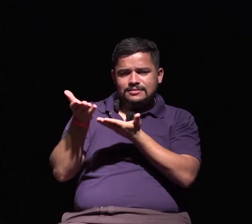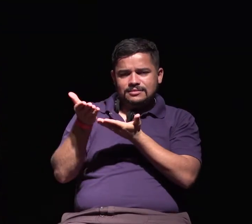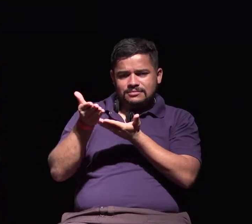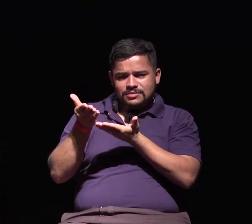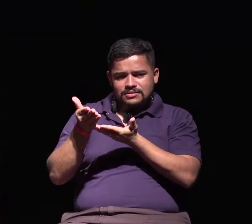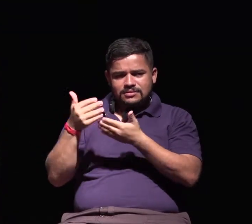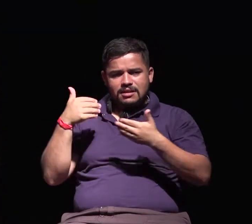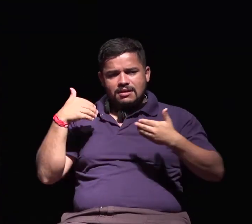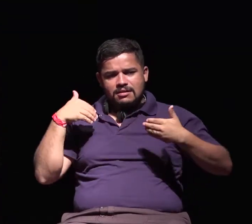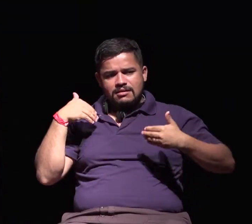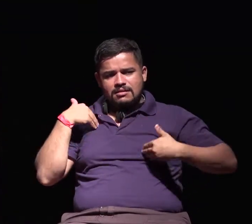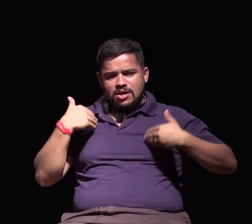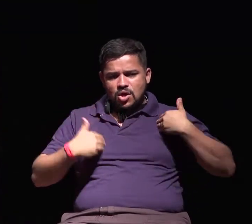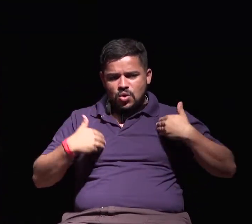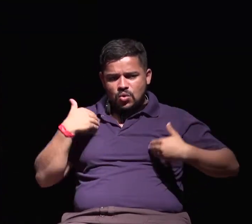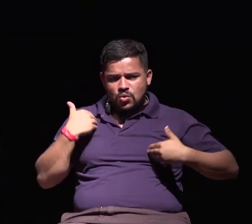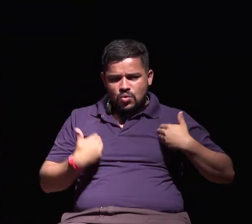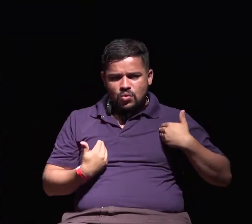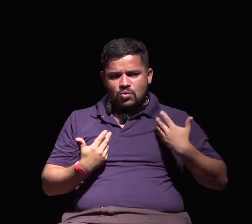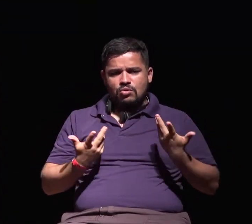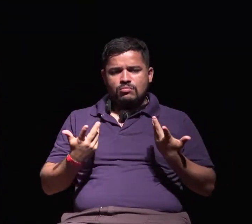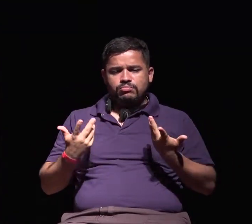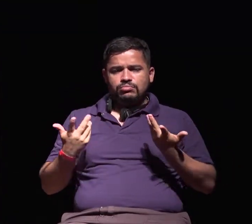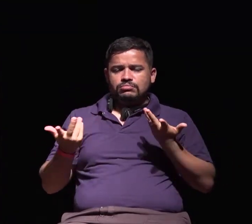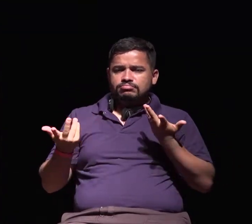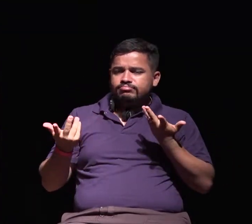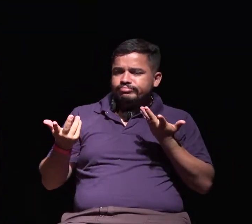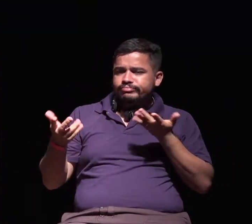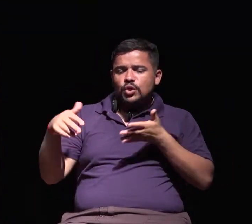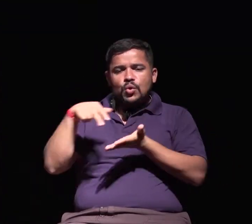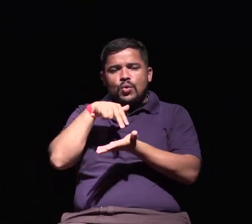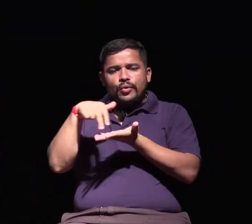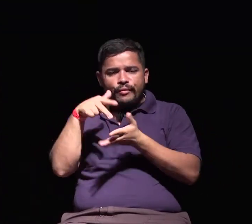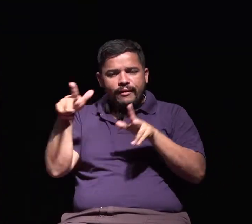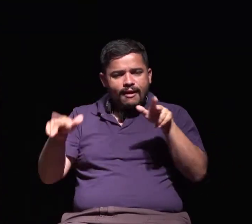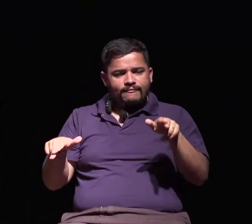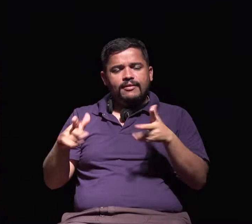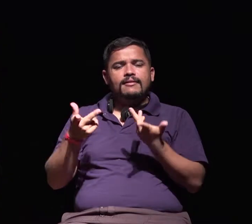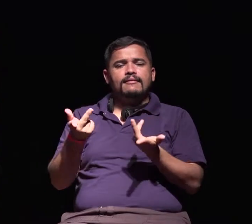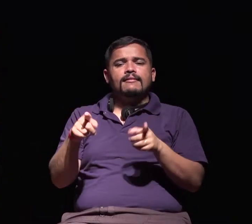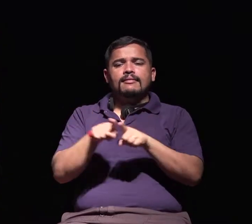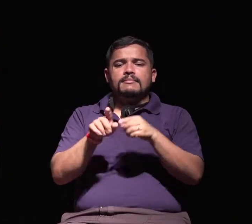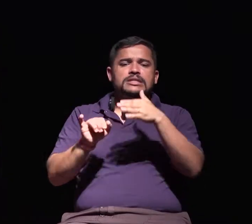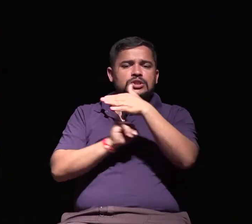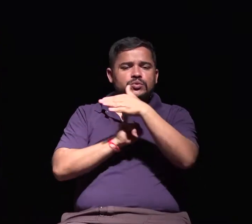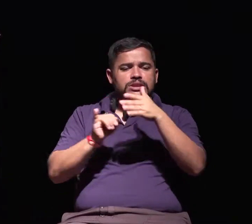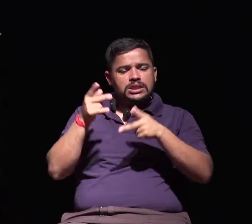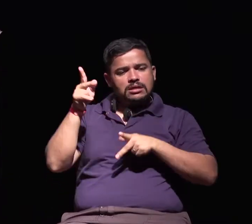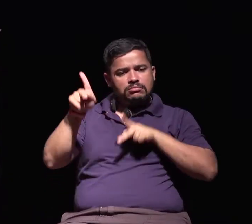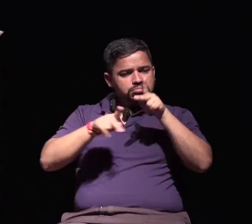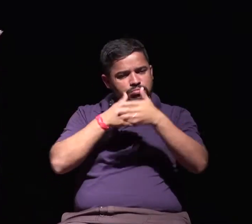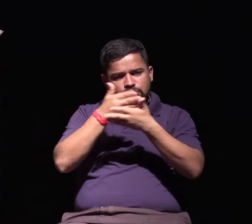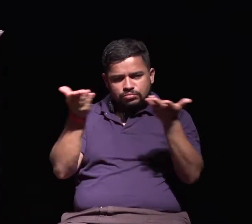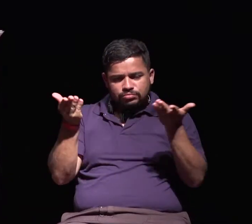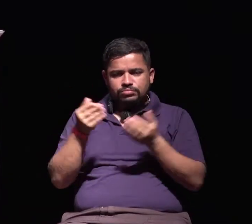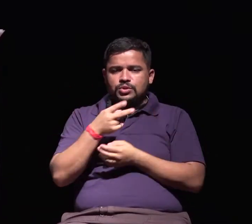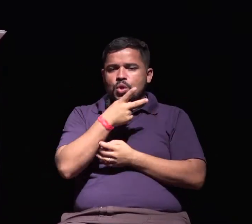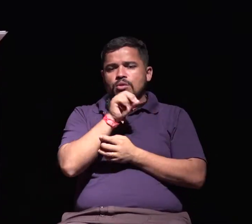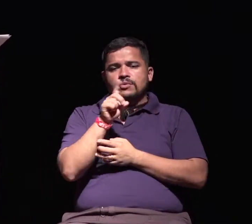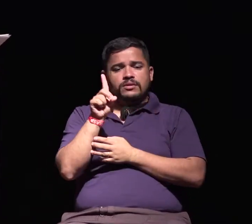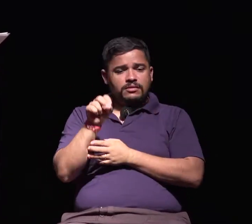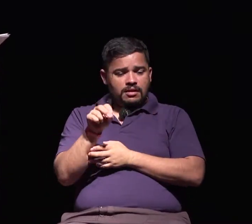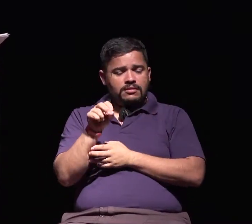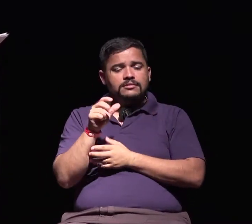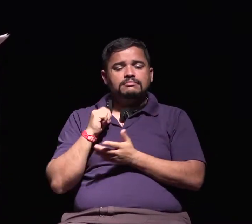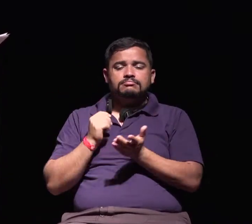de corpo, coreografia, a relação com o público e com a instituição. Em 2010,